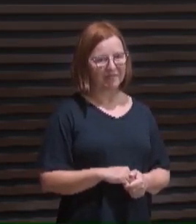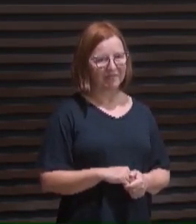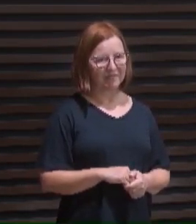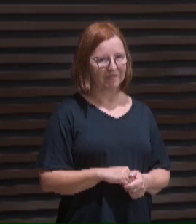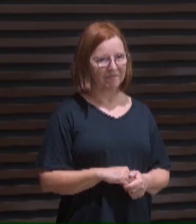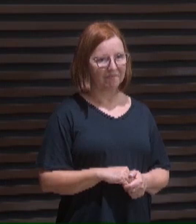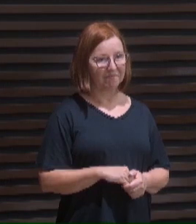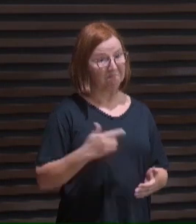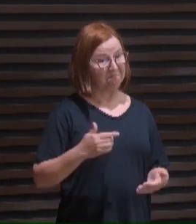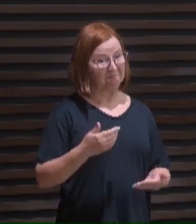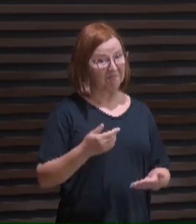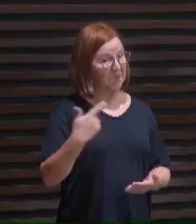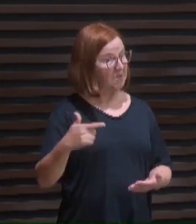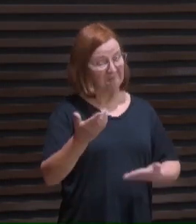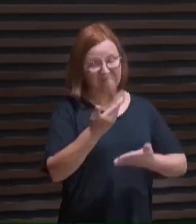acaba.